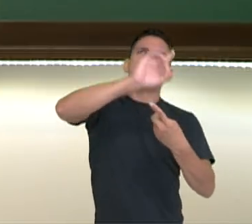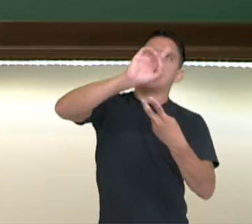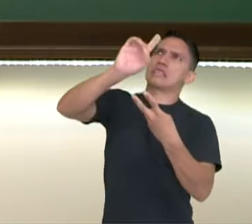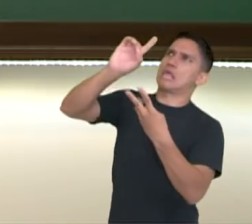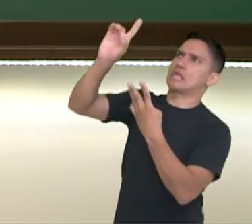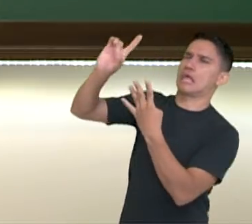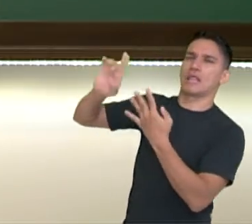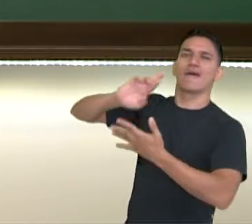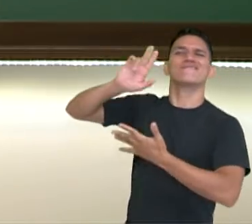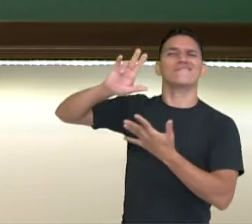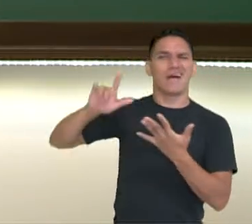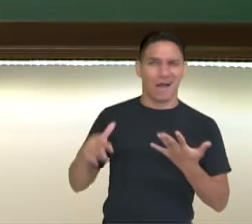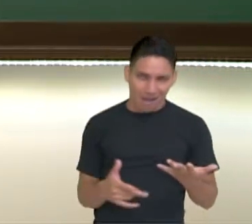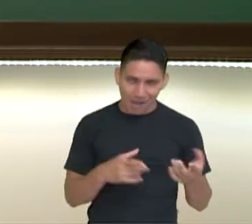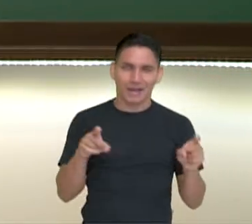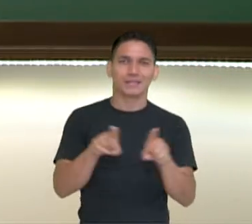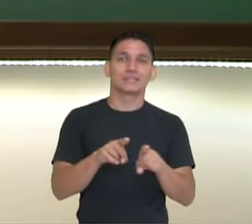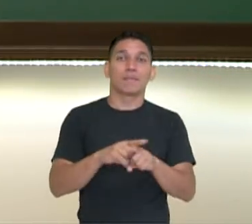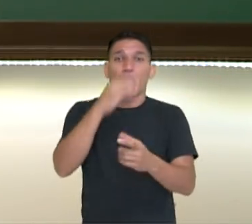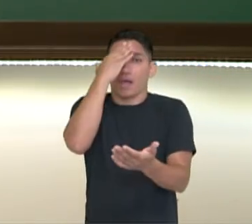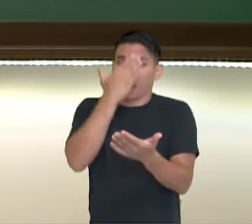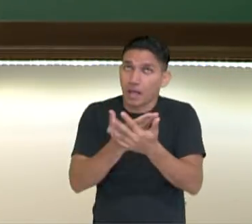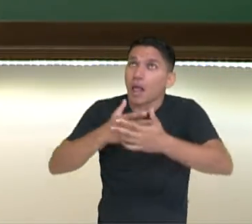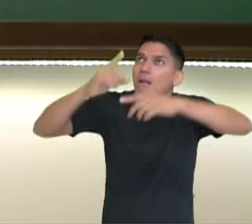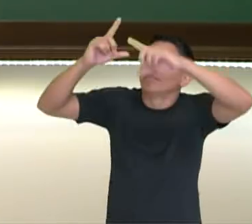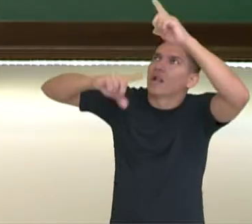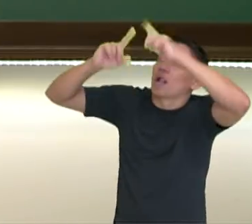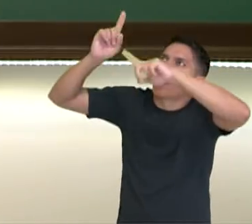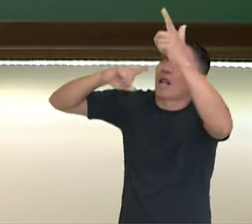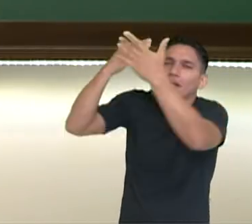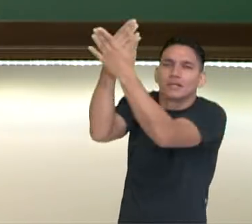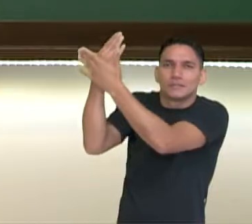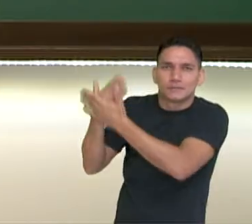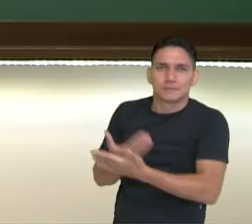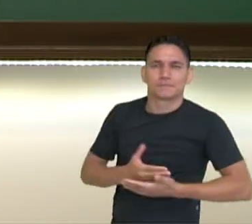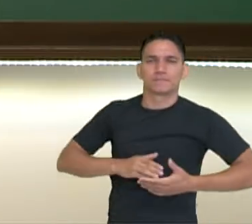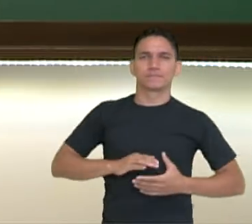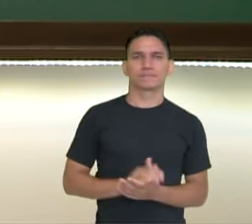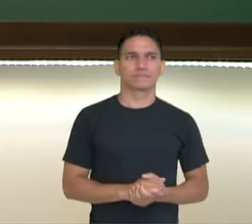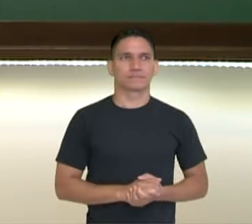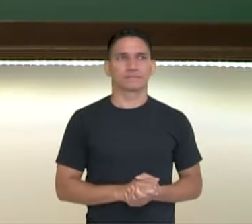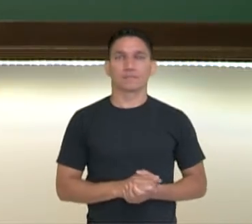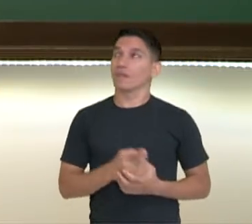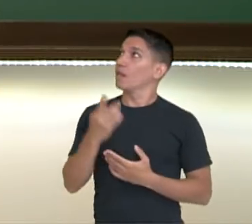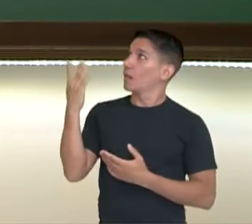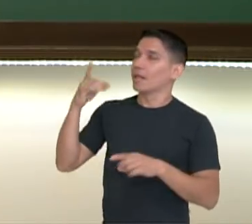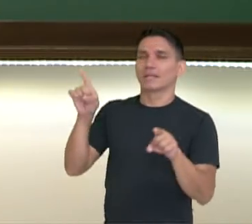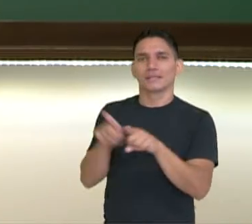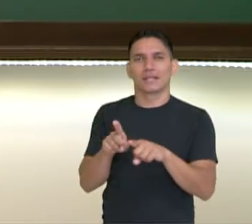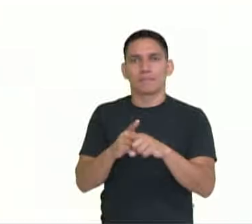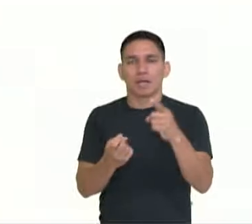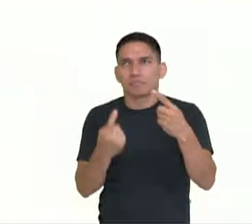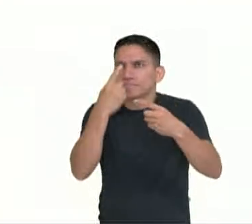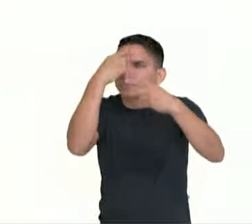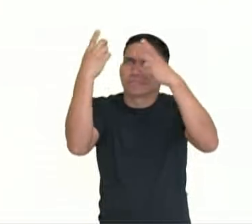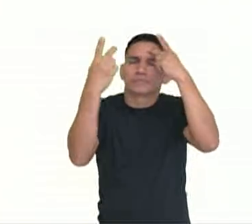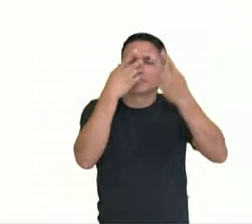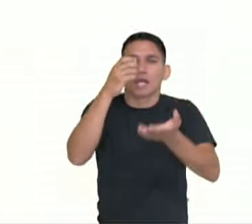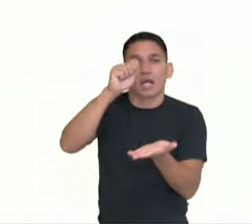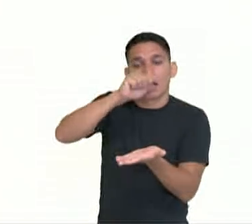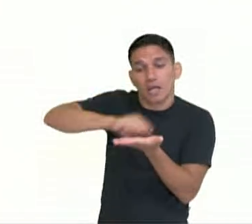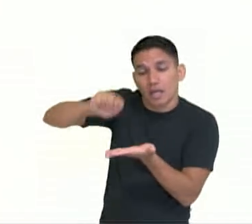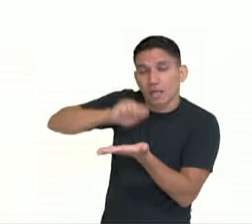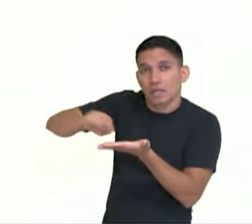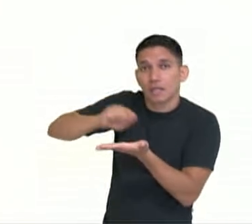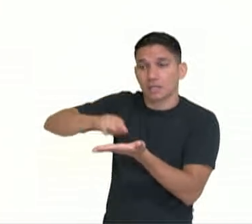acreditavam também na astrologia. Ali eles vão desenvolver, então, a escrita cuneiforme.